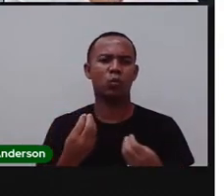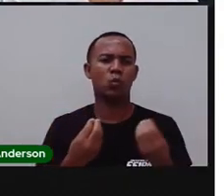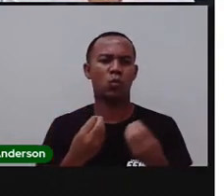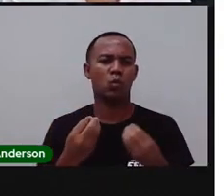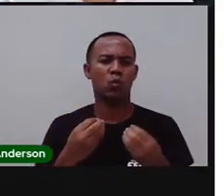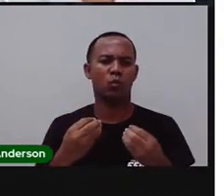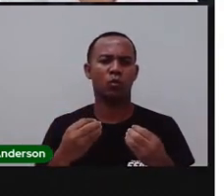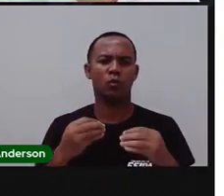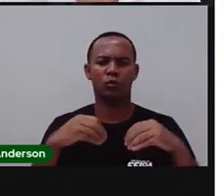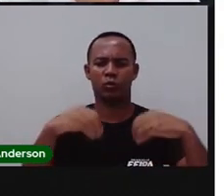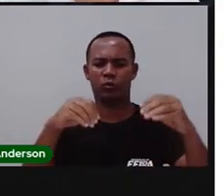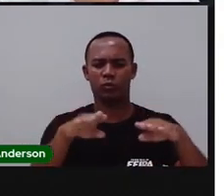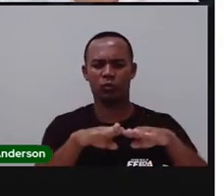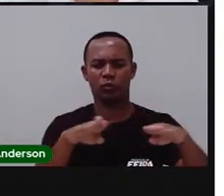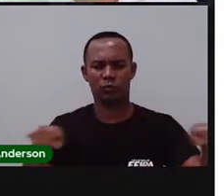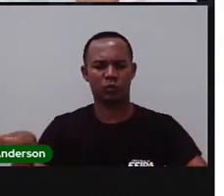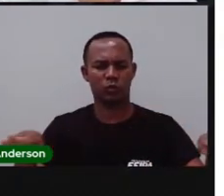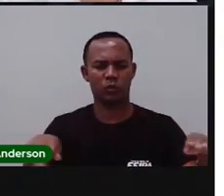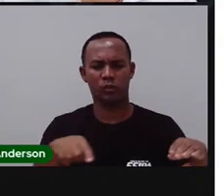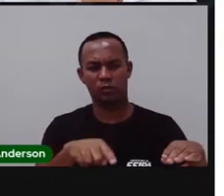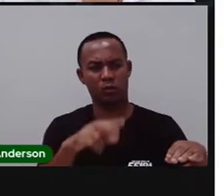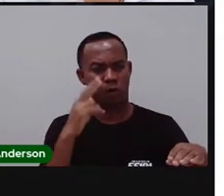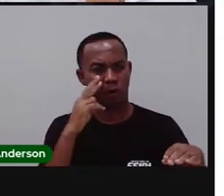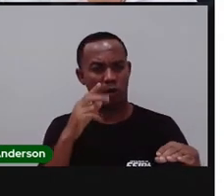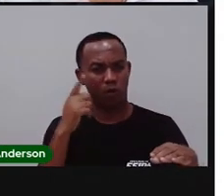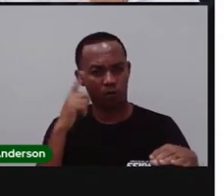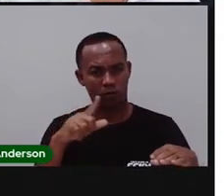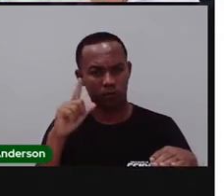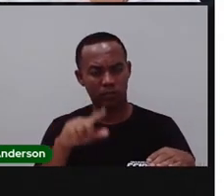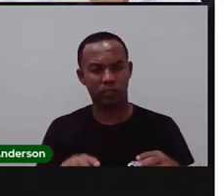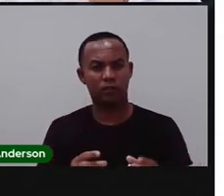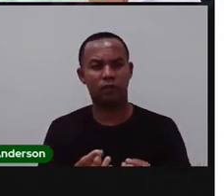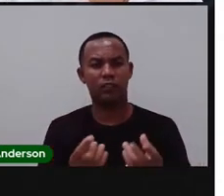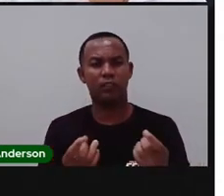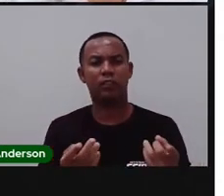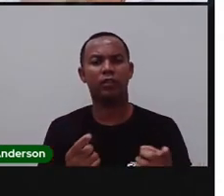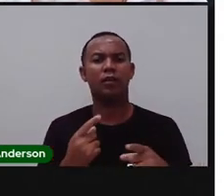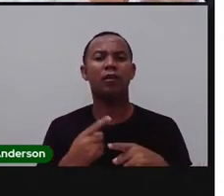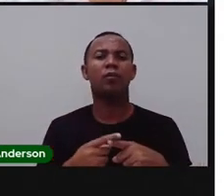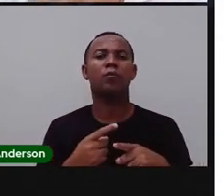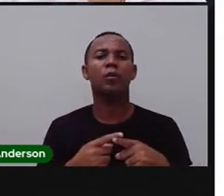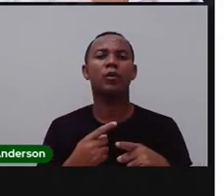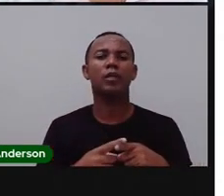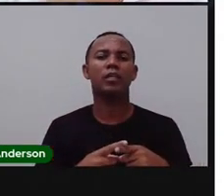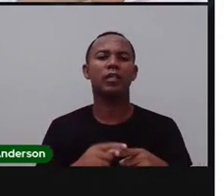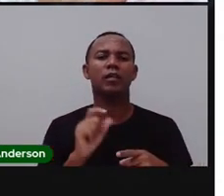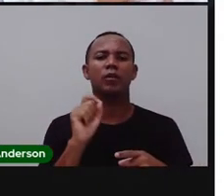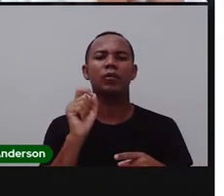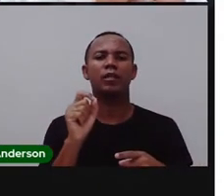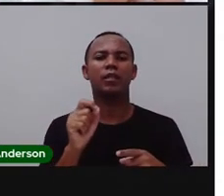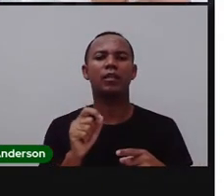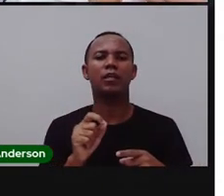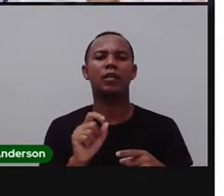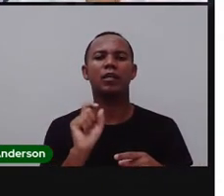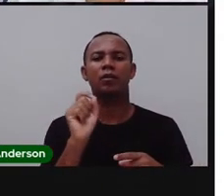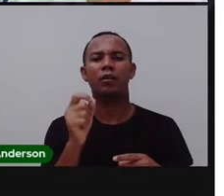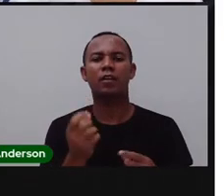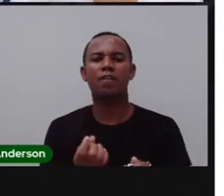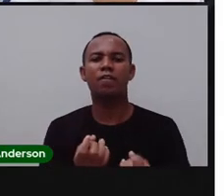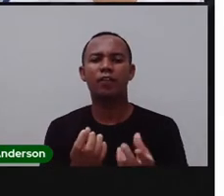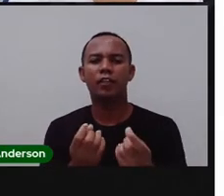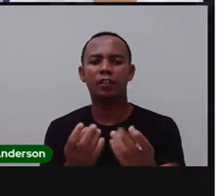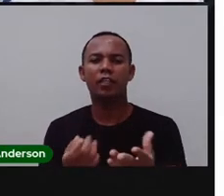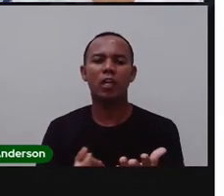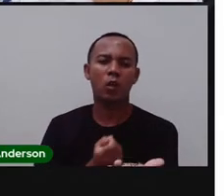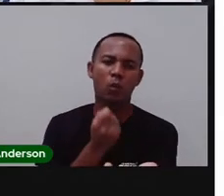um saco sobrou da cebola e coloca os produtos ali para vender. Porque o importante é essa ideia de começo, da compra, da